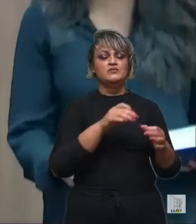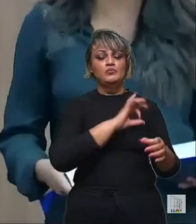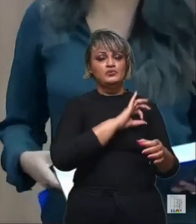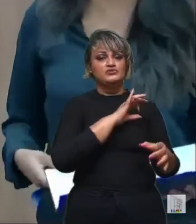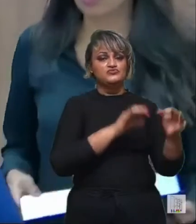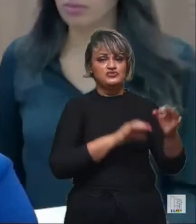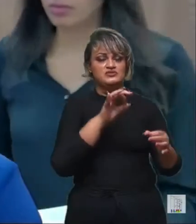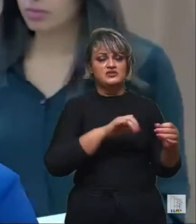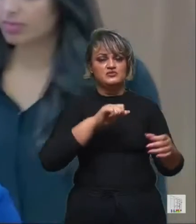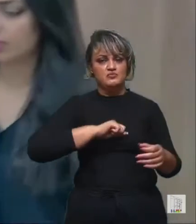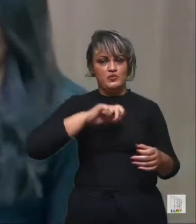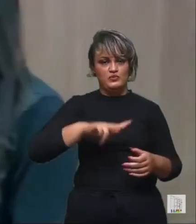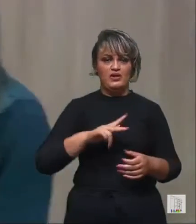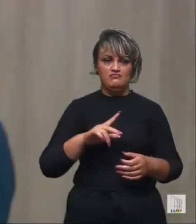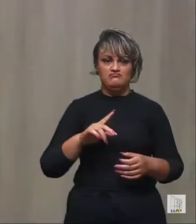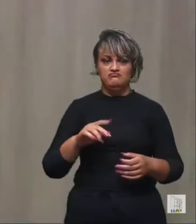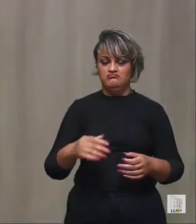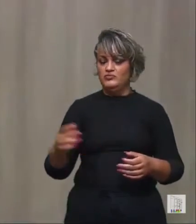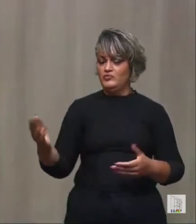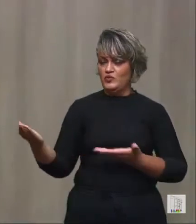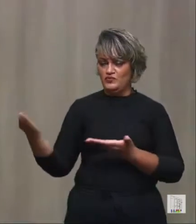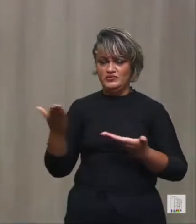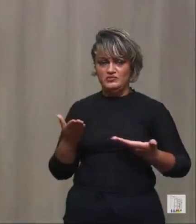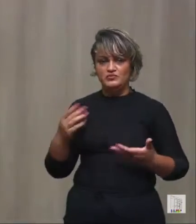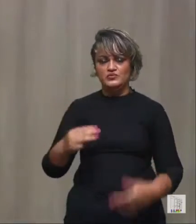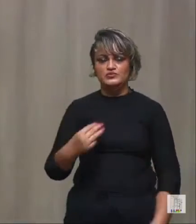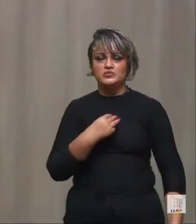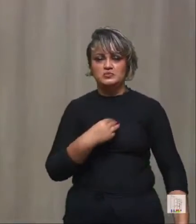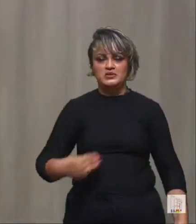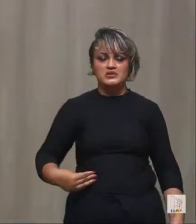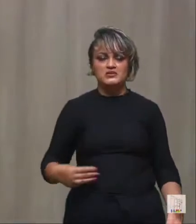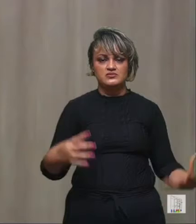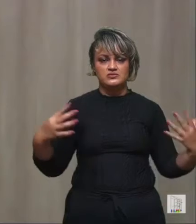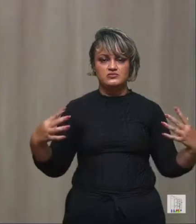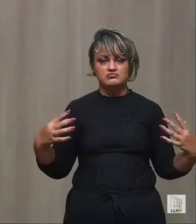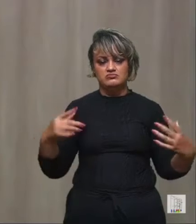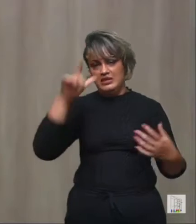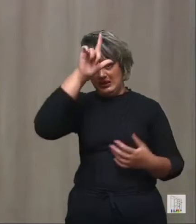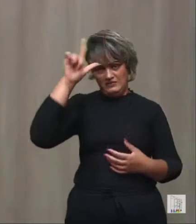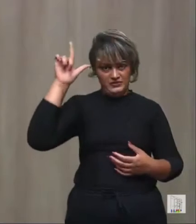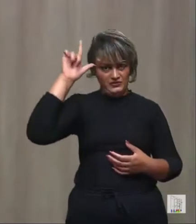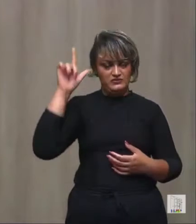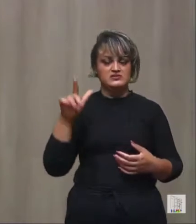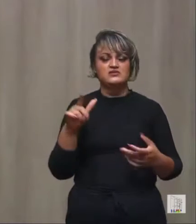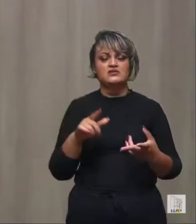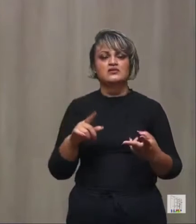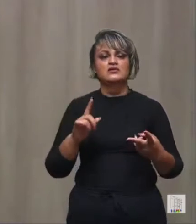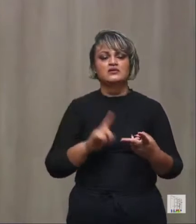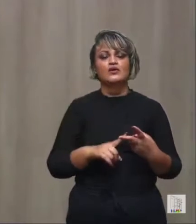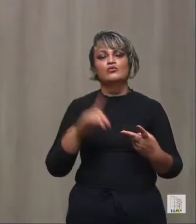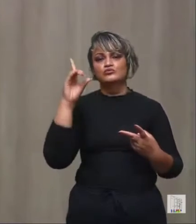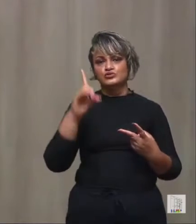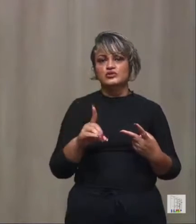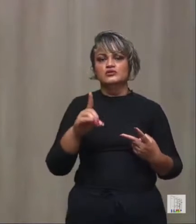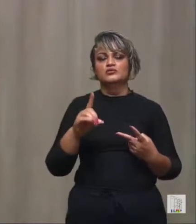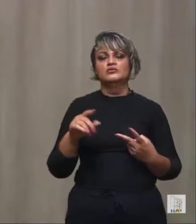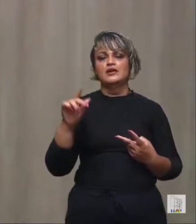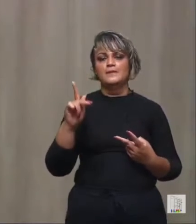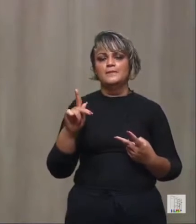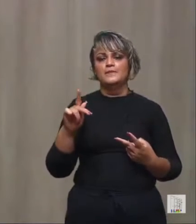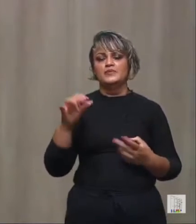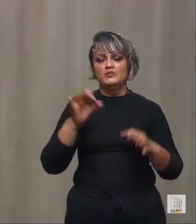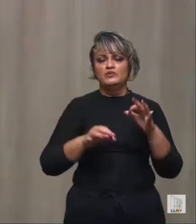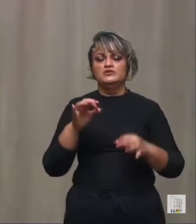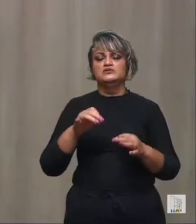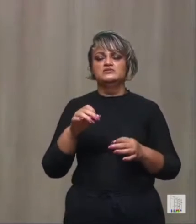Convidamos para assinar o documento o ministro de Estado da Justiça e Segurança Pública, Ricardo Lewandowski, o diretor nacional da Polícia Judiciária